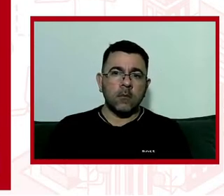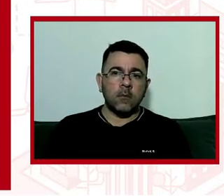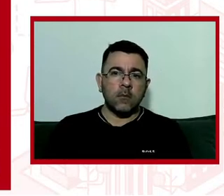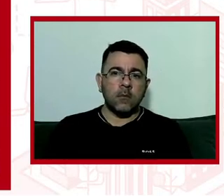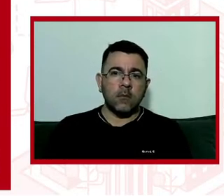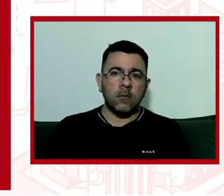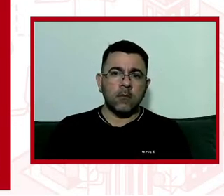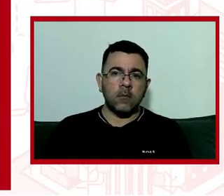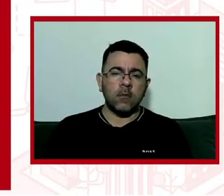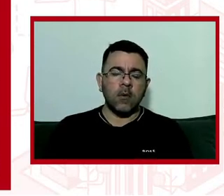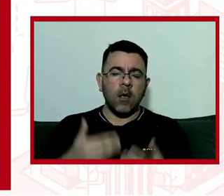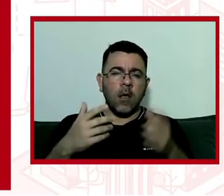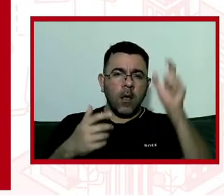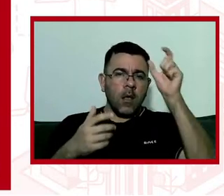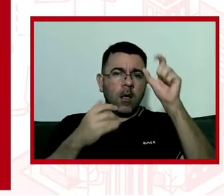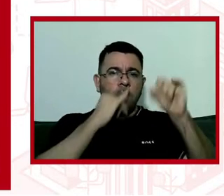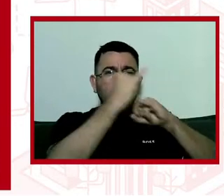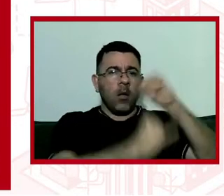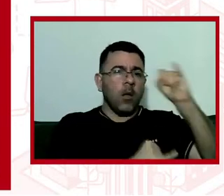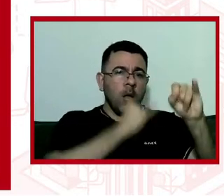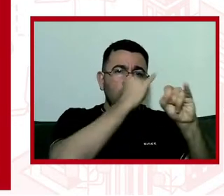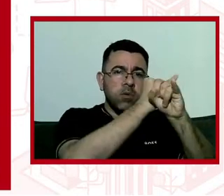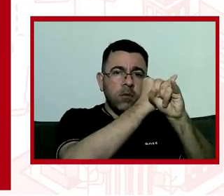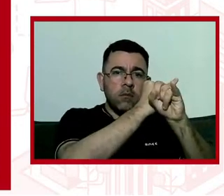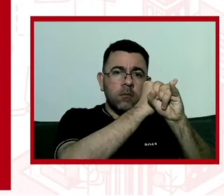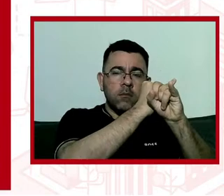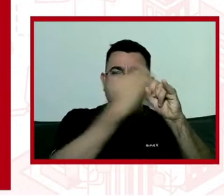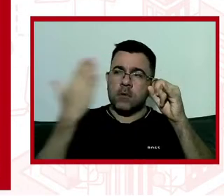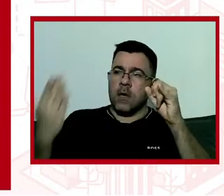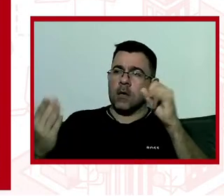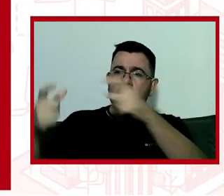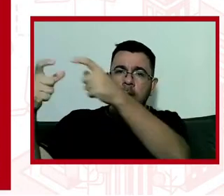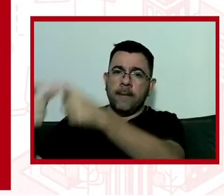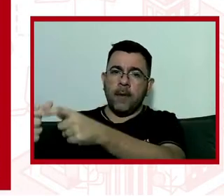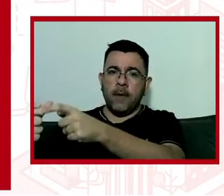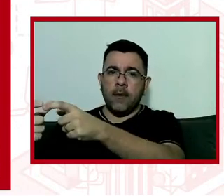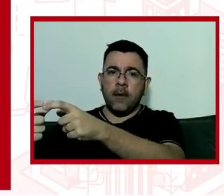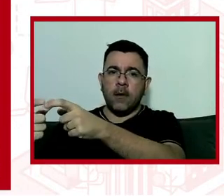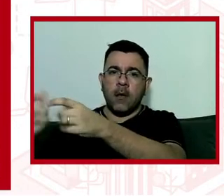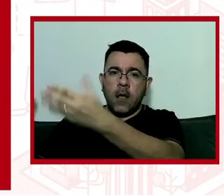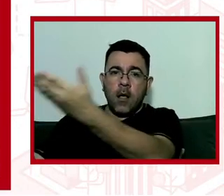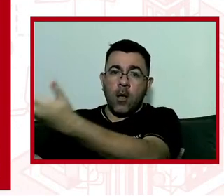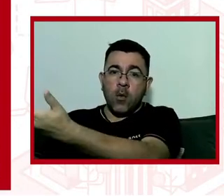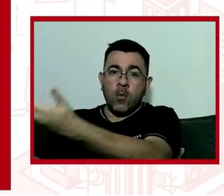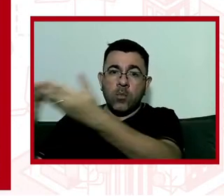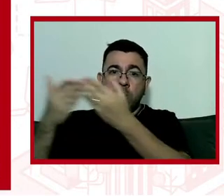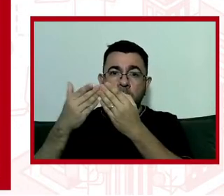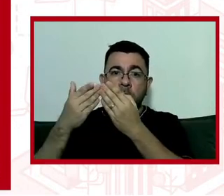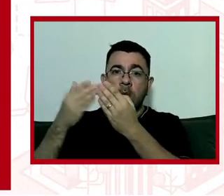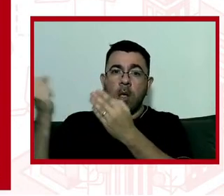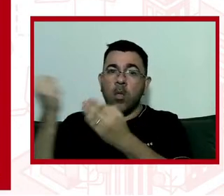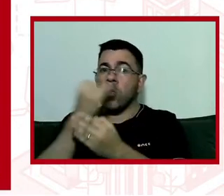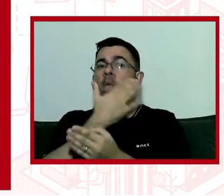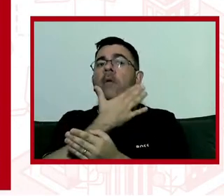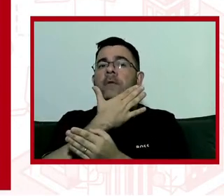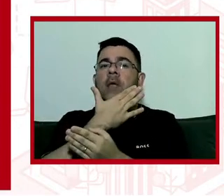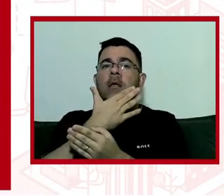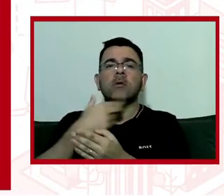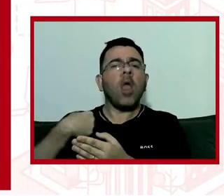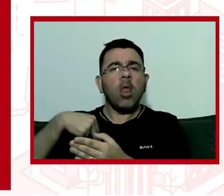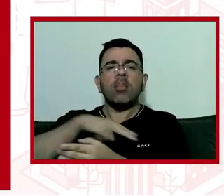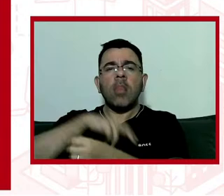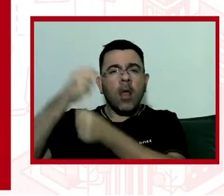backup físico é fundamental eh e da contratação de inovação aberta onde a gente coloca o problema na